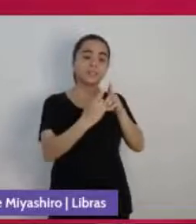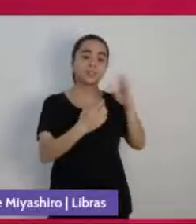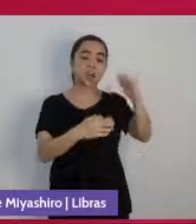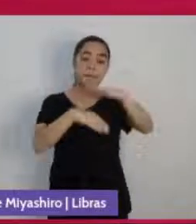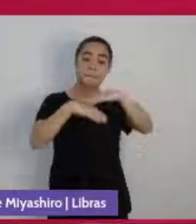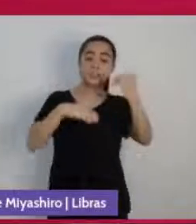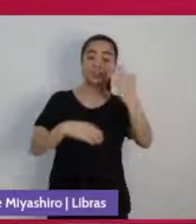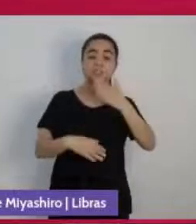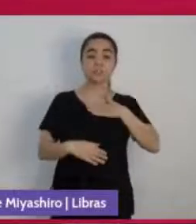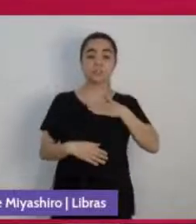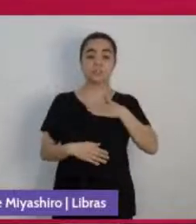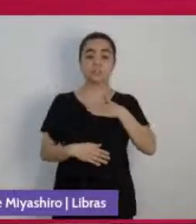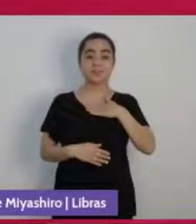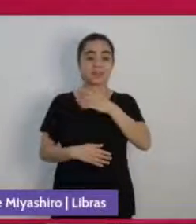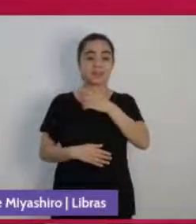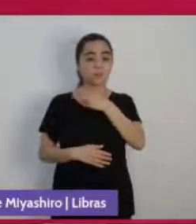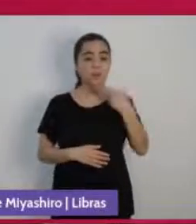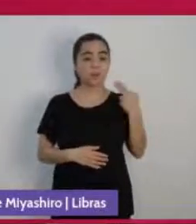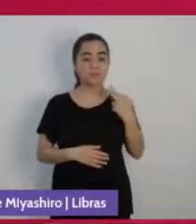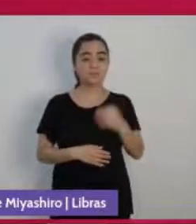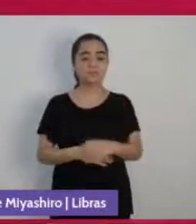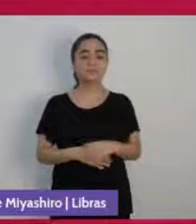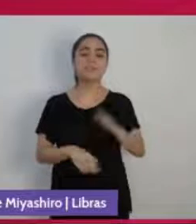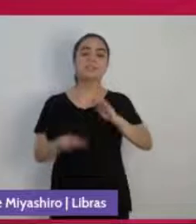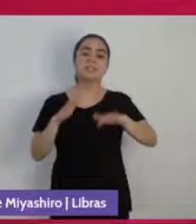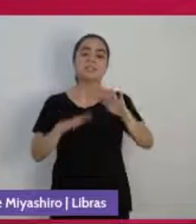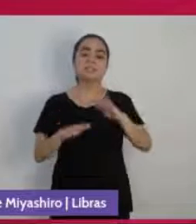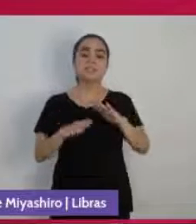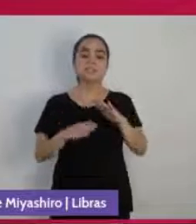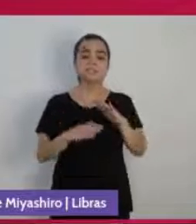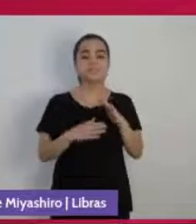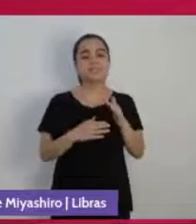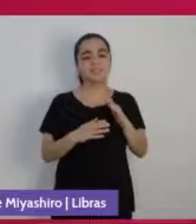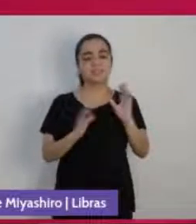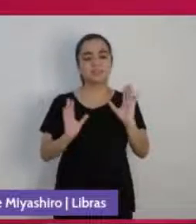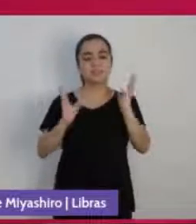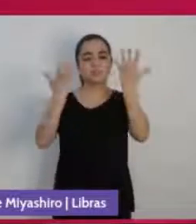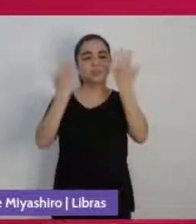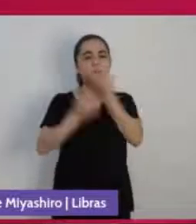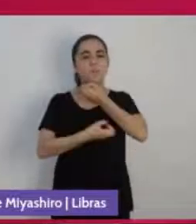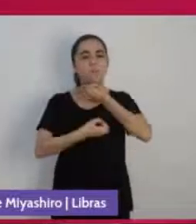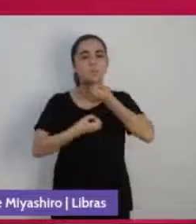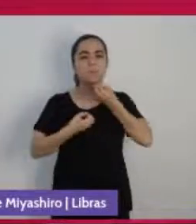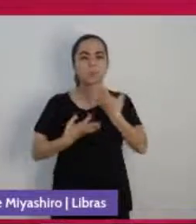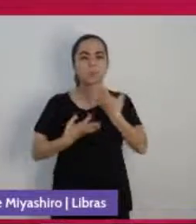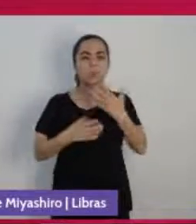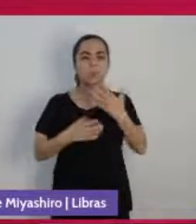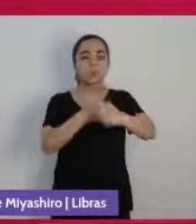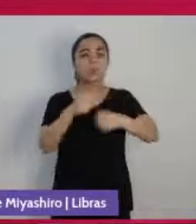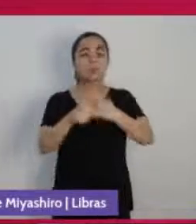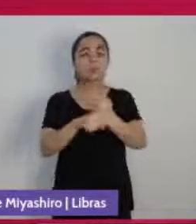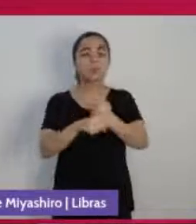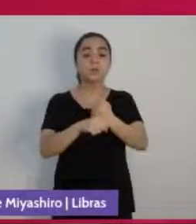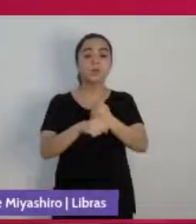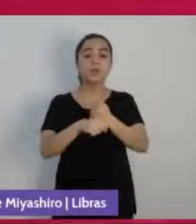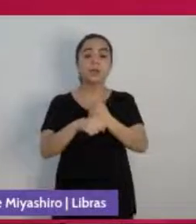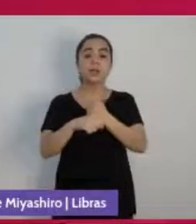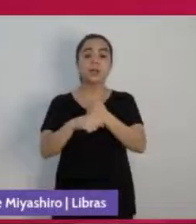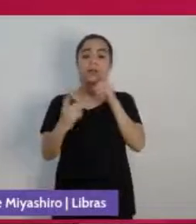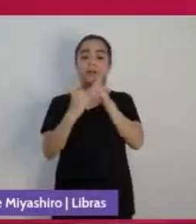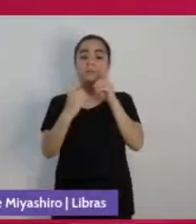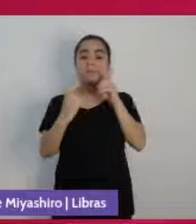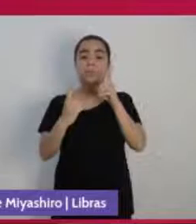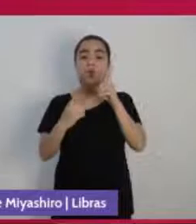Aymar aquilo. E eu já tive situações muito boas que no ano seguinte a paciente chegava na recepção e pedia